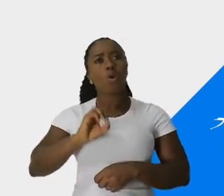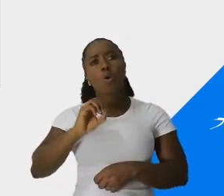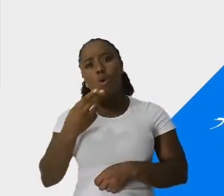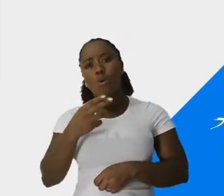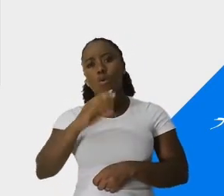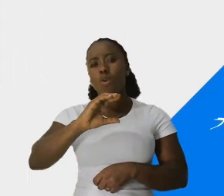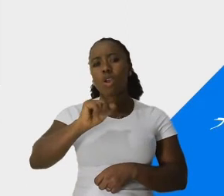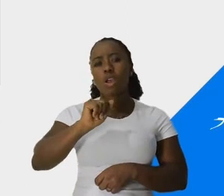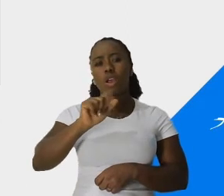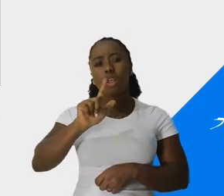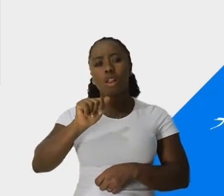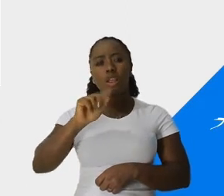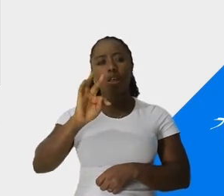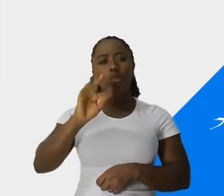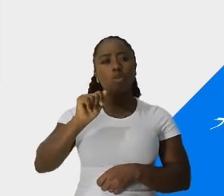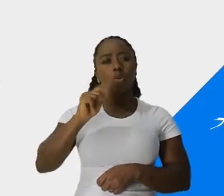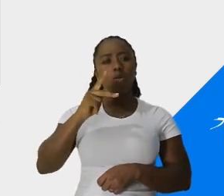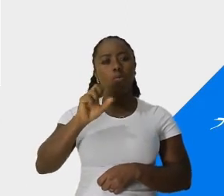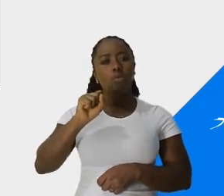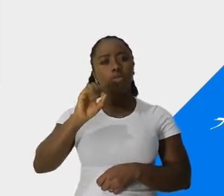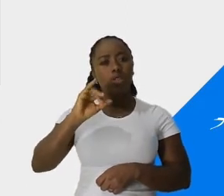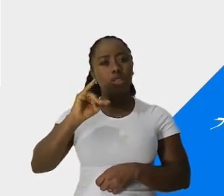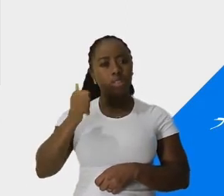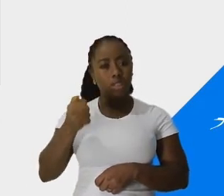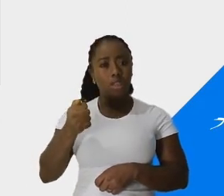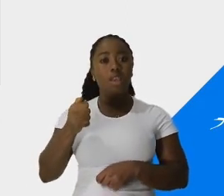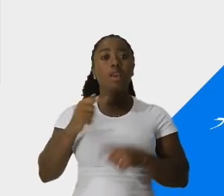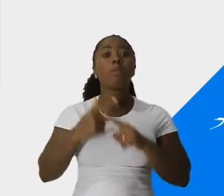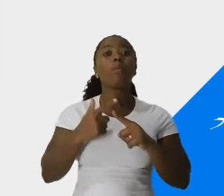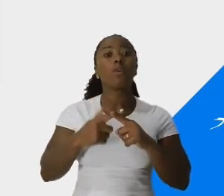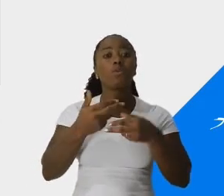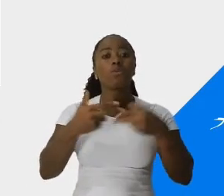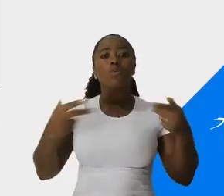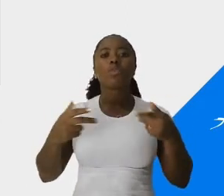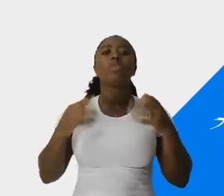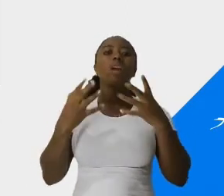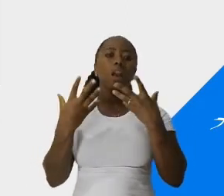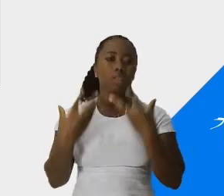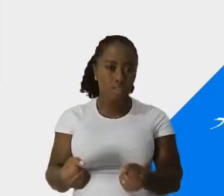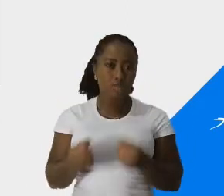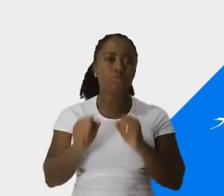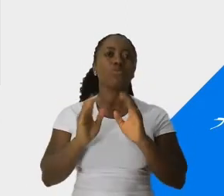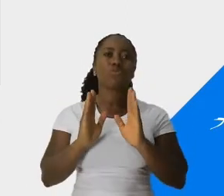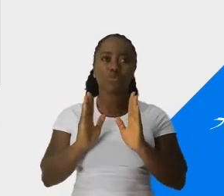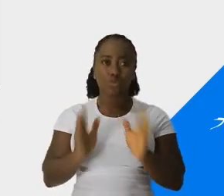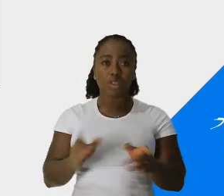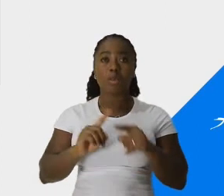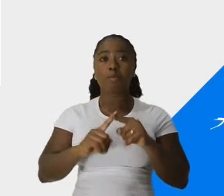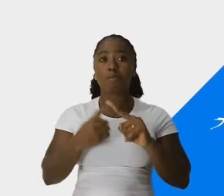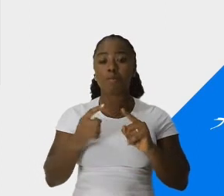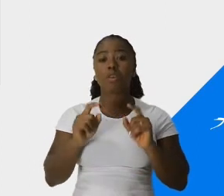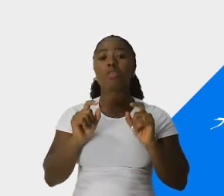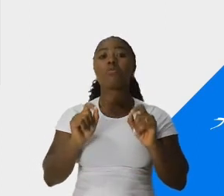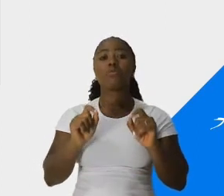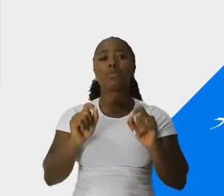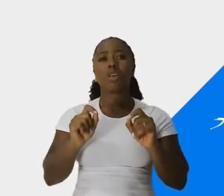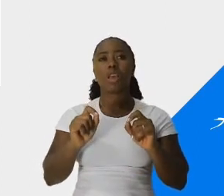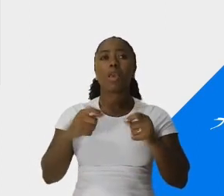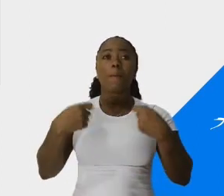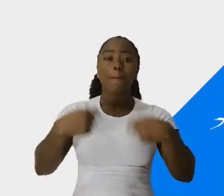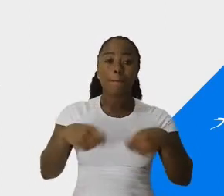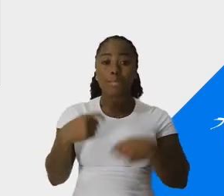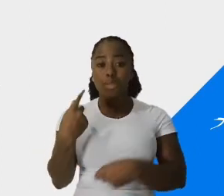amplamente aceitos. E um pré-requisito para o melhor